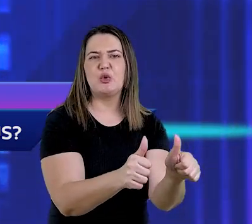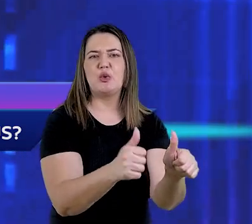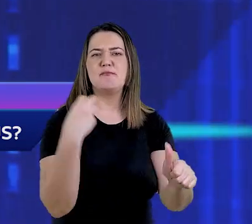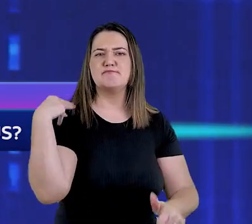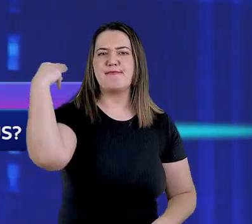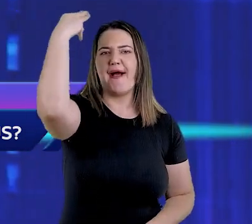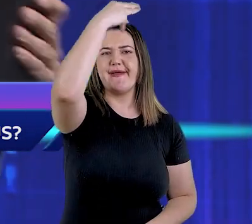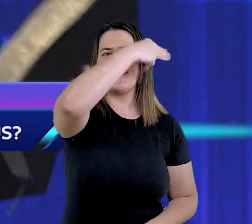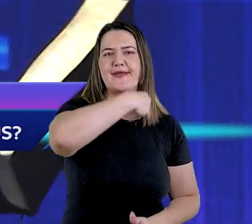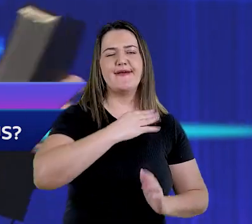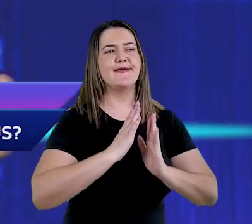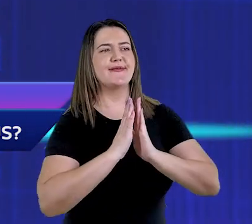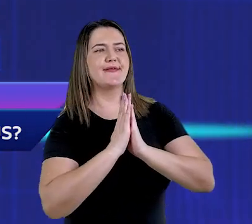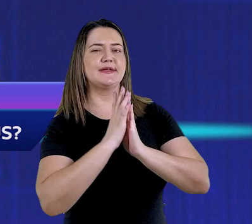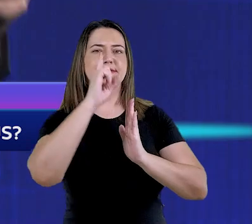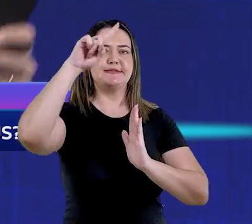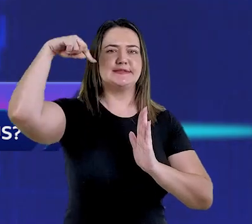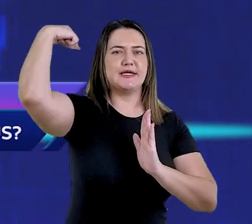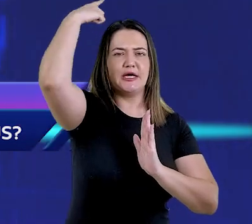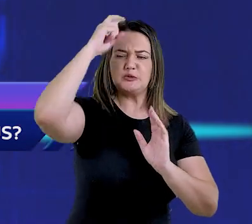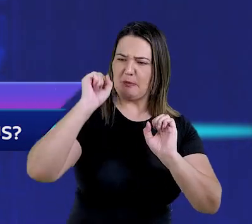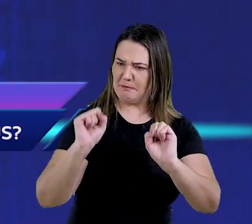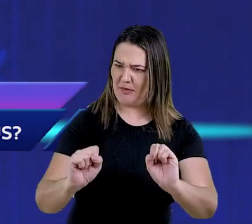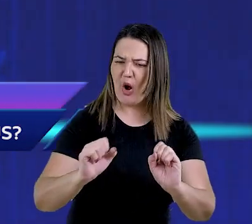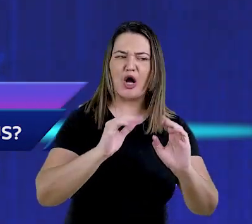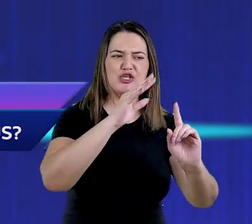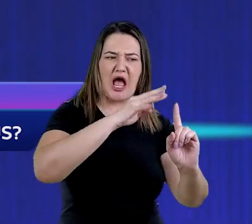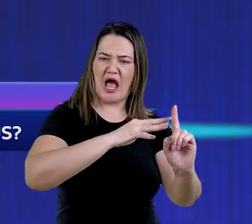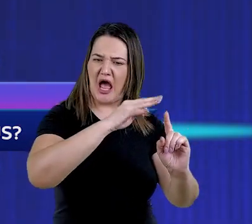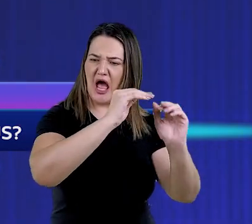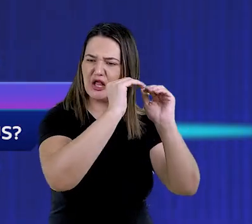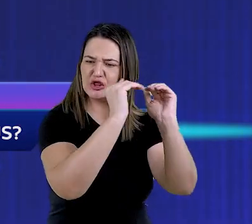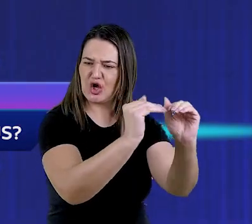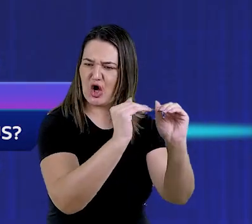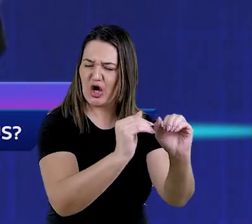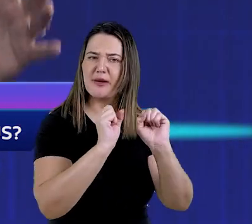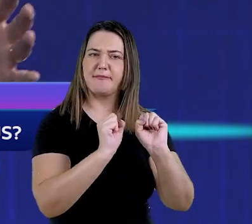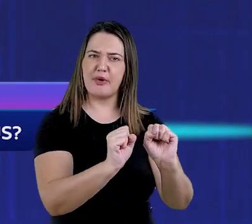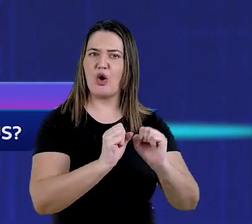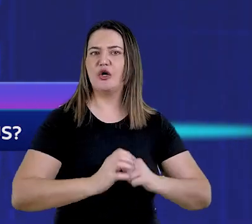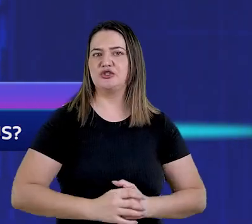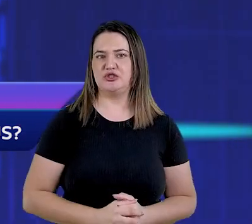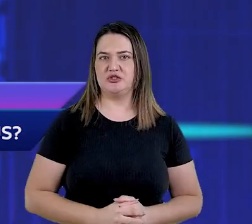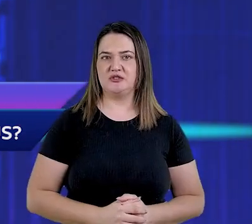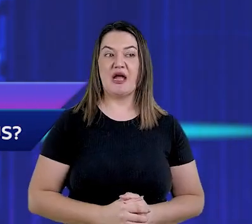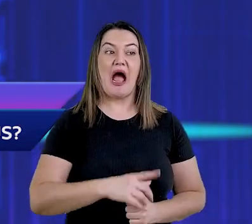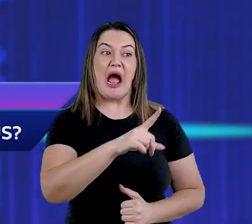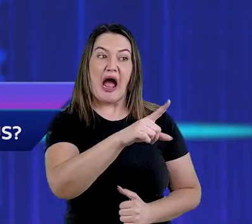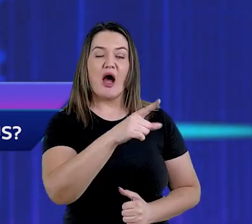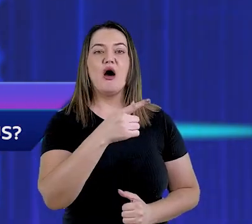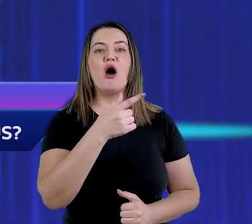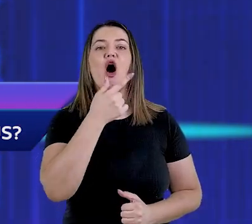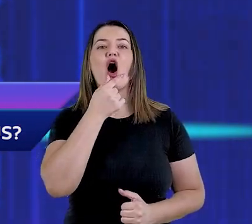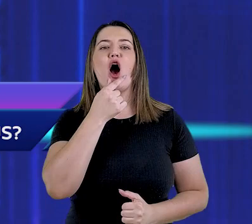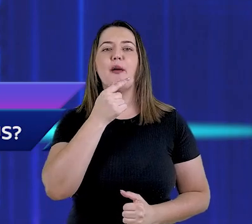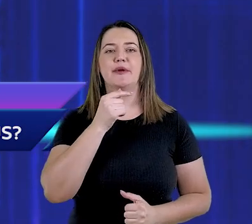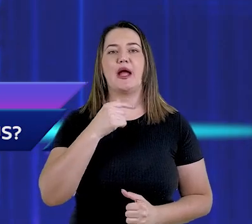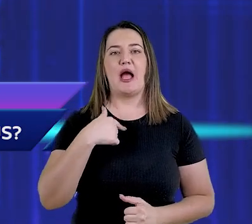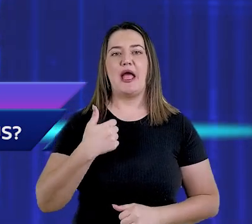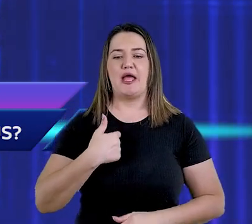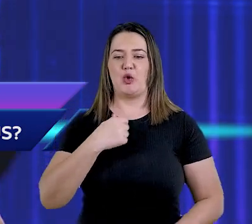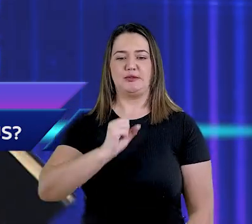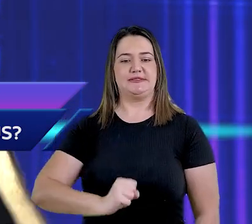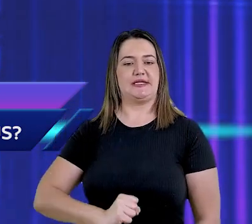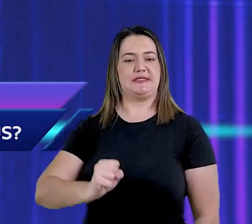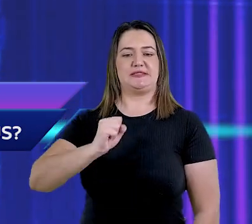madeira. Intercessores então passam a ser criados entre os seres humanos e Deus, que nada fizeram ou fazem pela nossa salvação, como